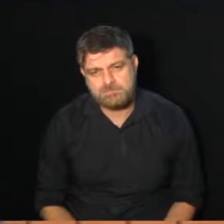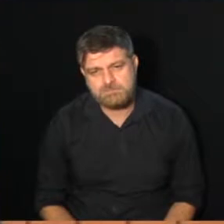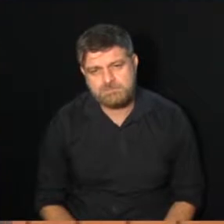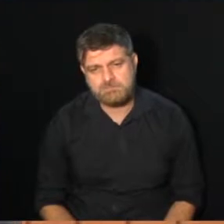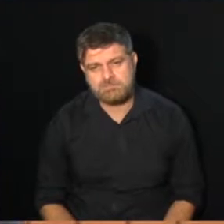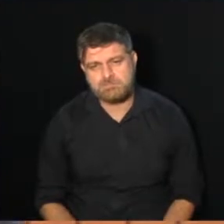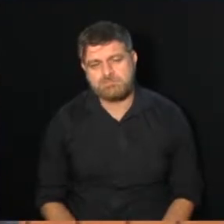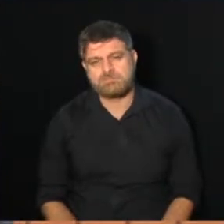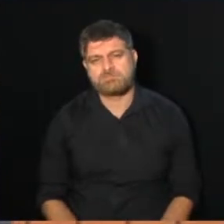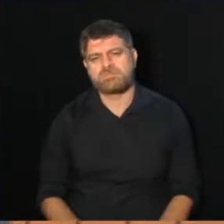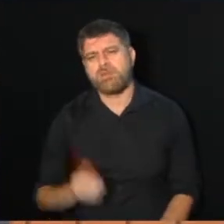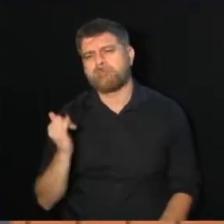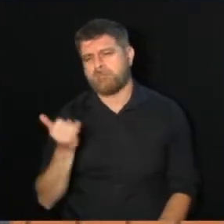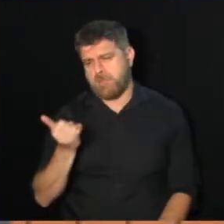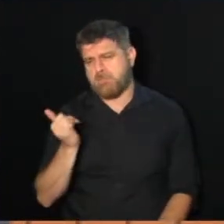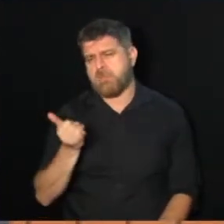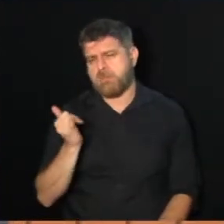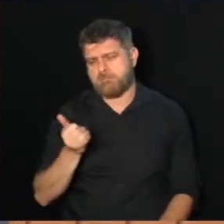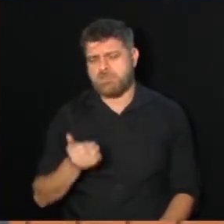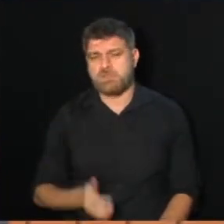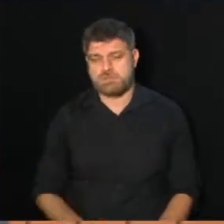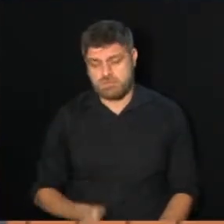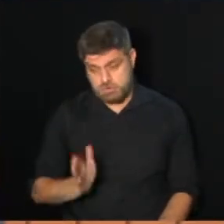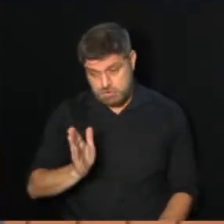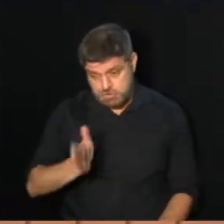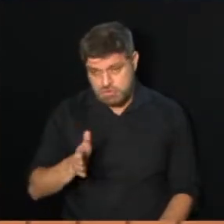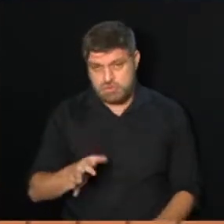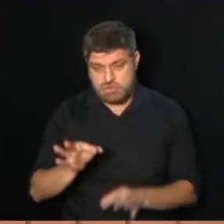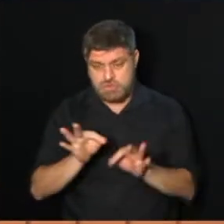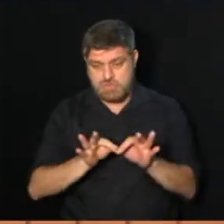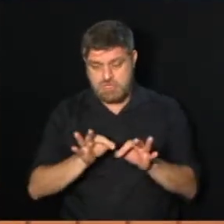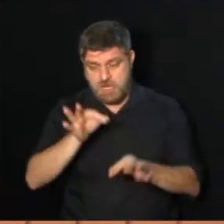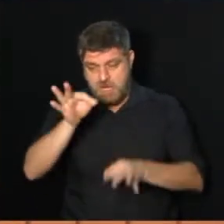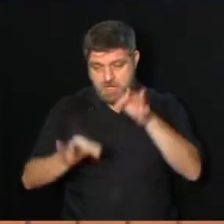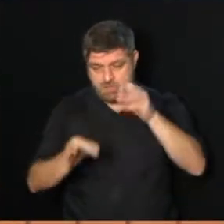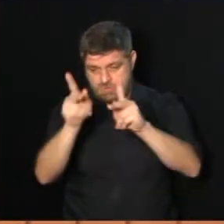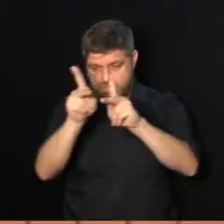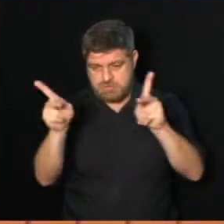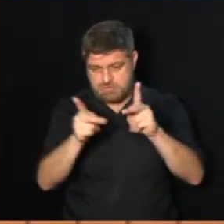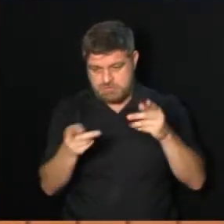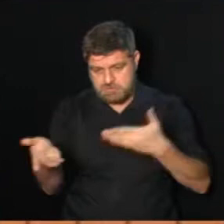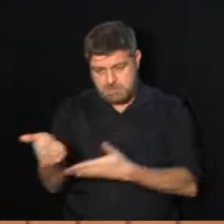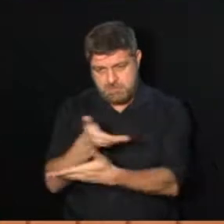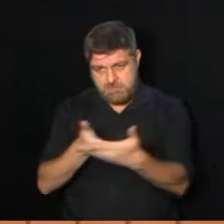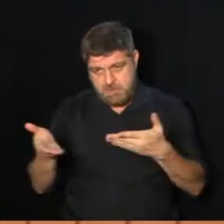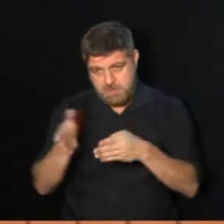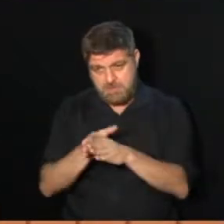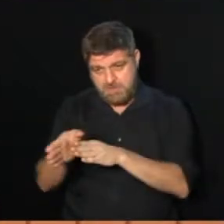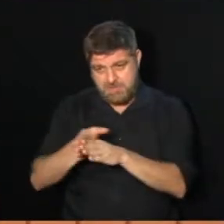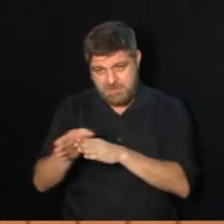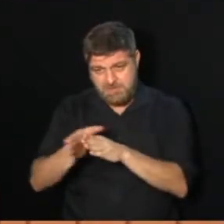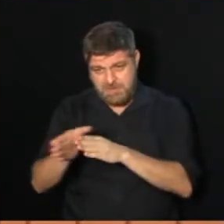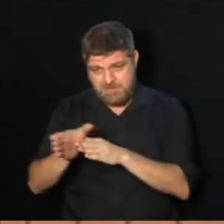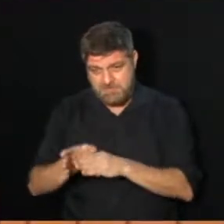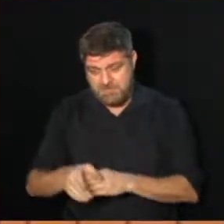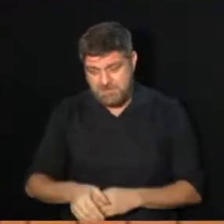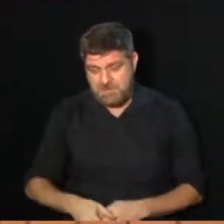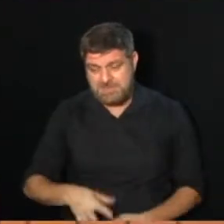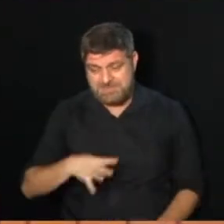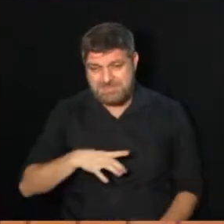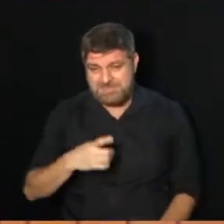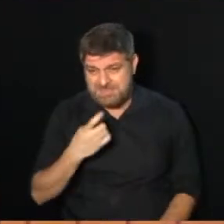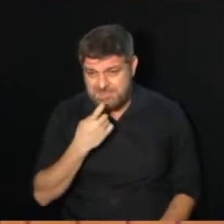Como já dito aqui, a justiça restaurativa no município de Campinas ganhou, de fato, não